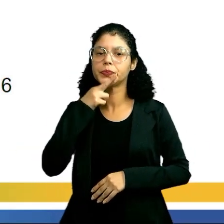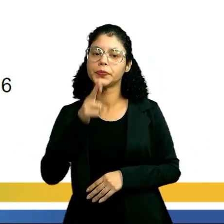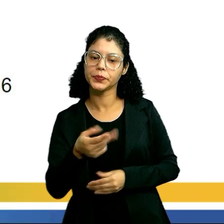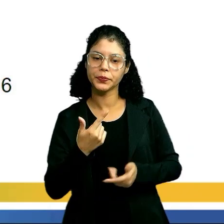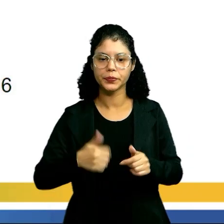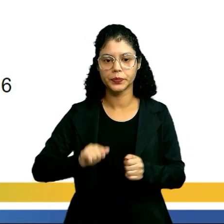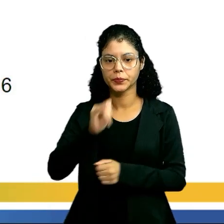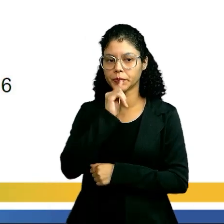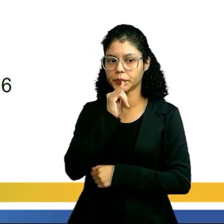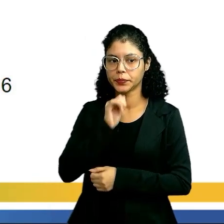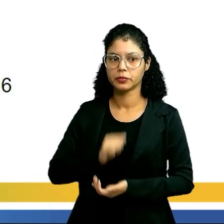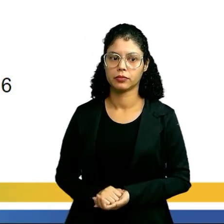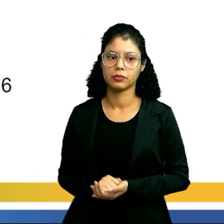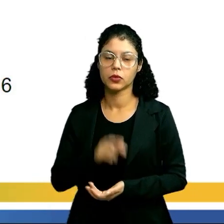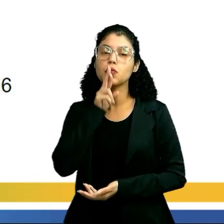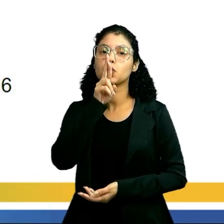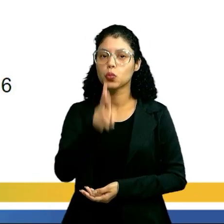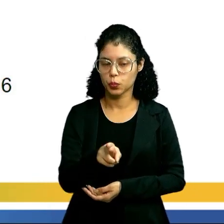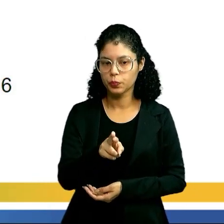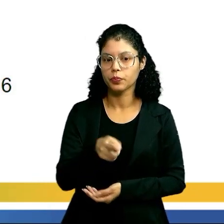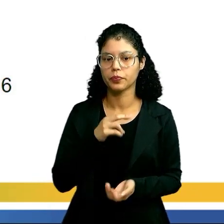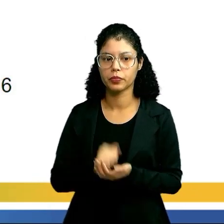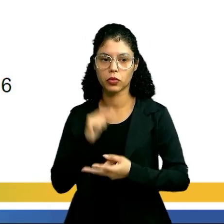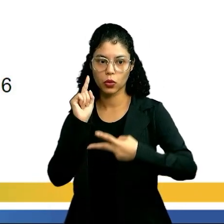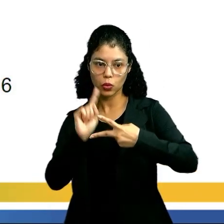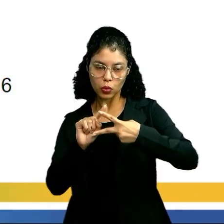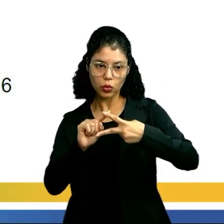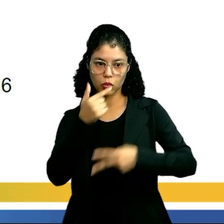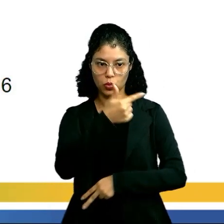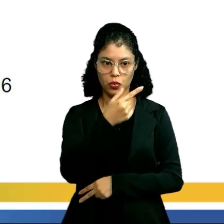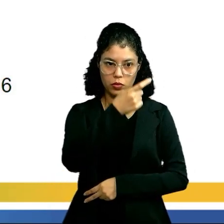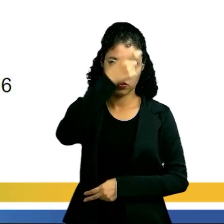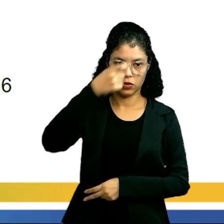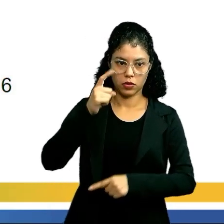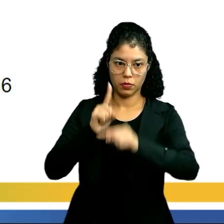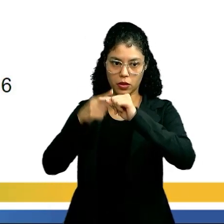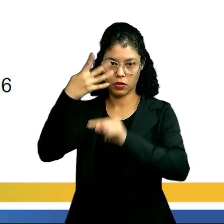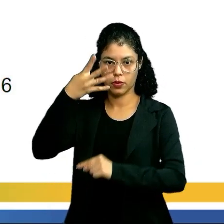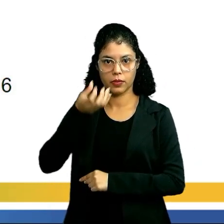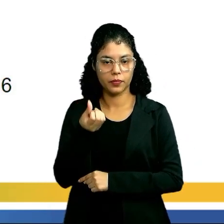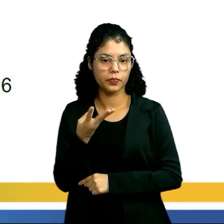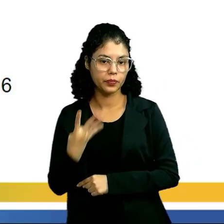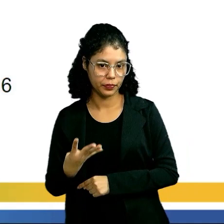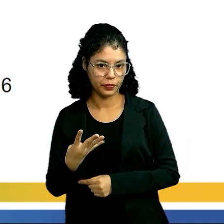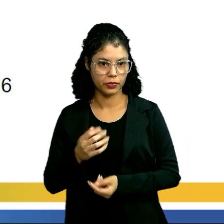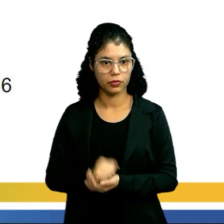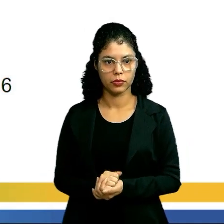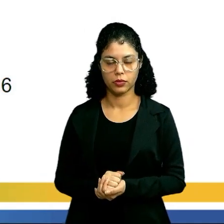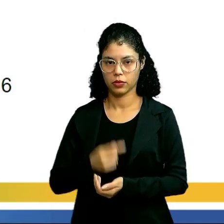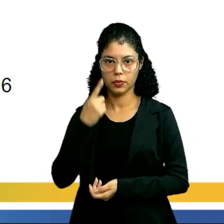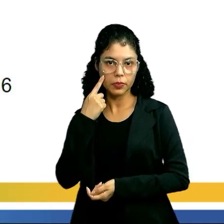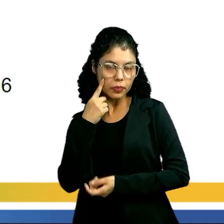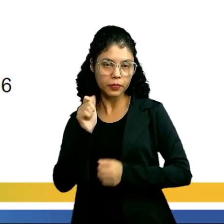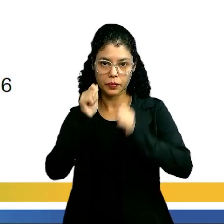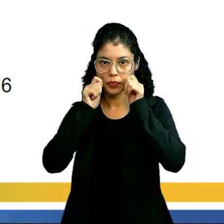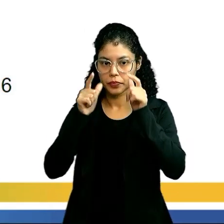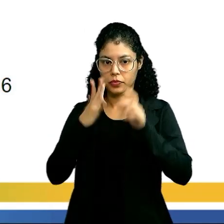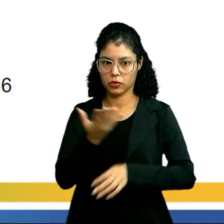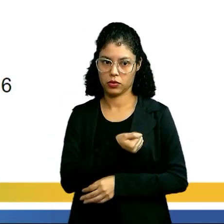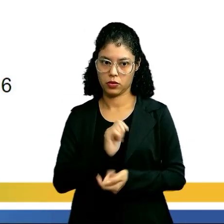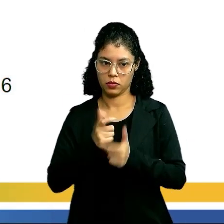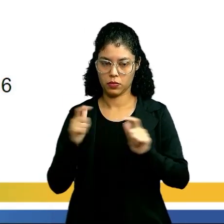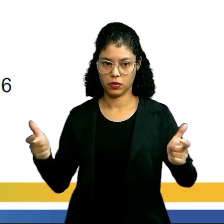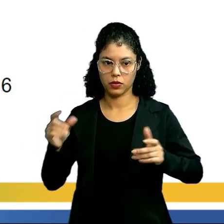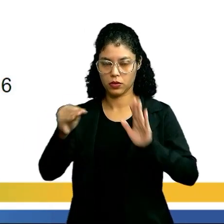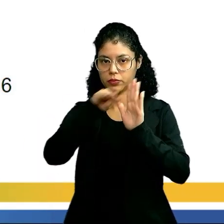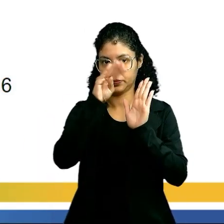aqui? Resolva a equação 2 elevado a x mais 4 igual a 64. Presta bem atenção, o número maior